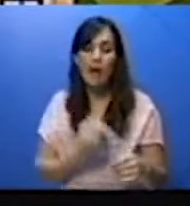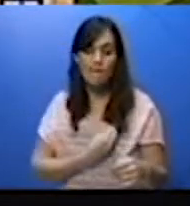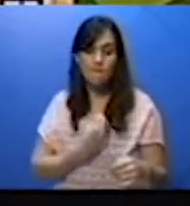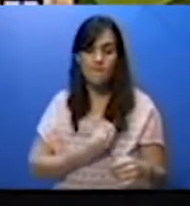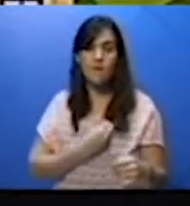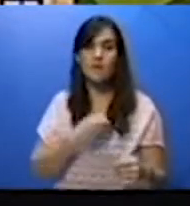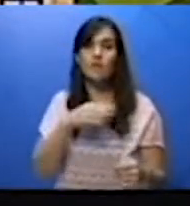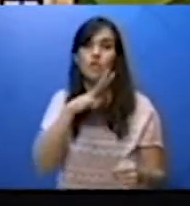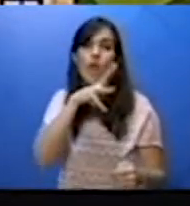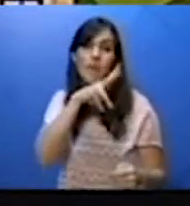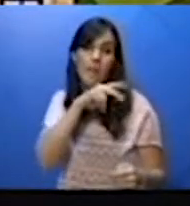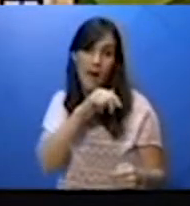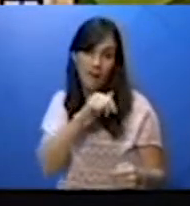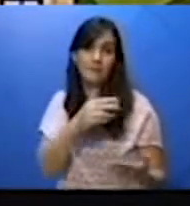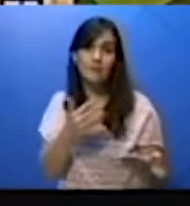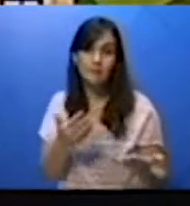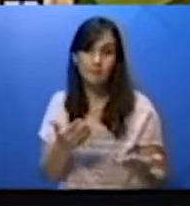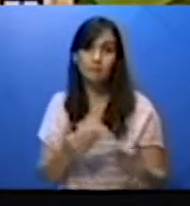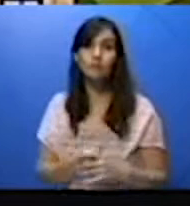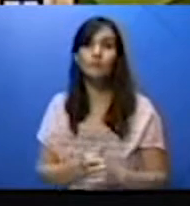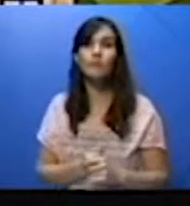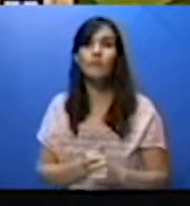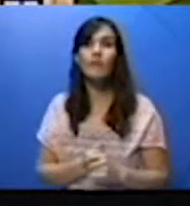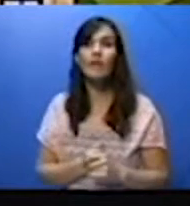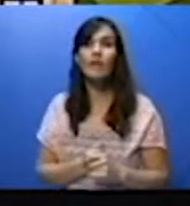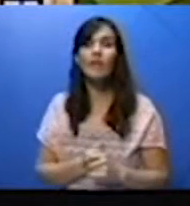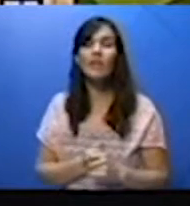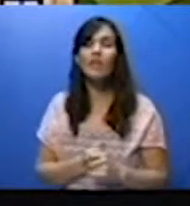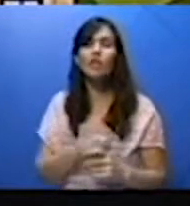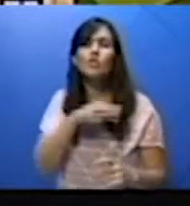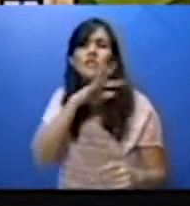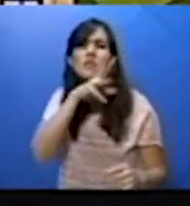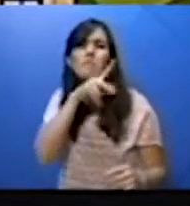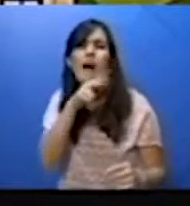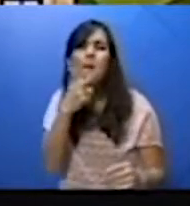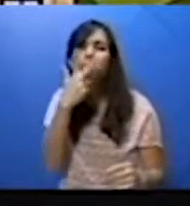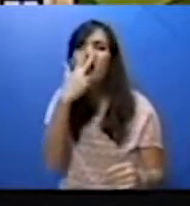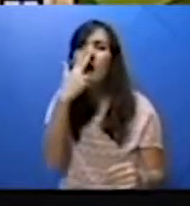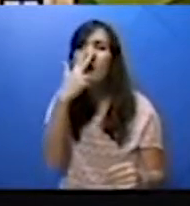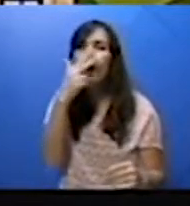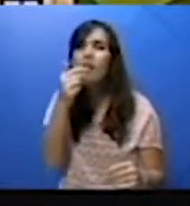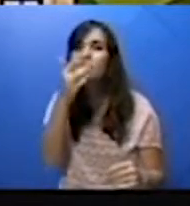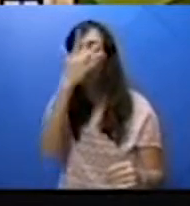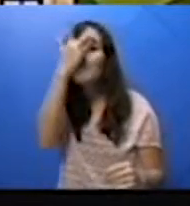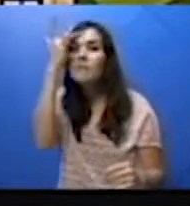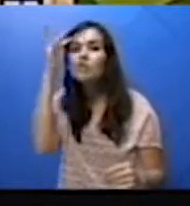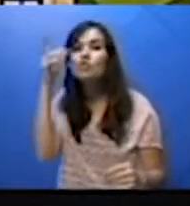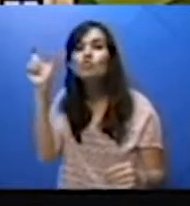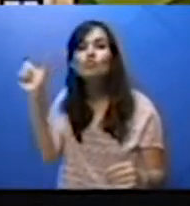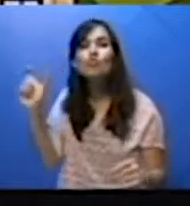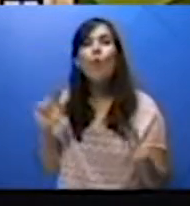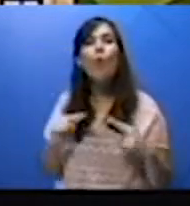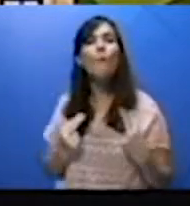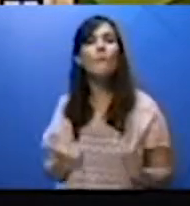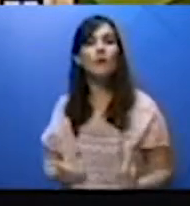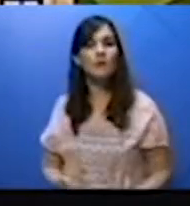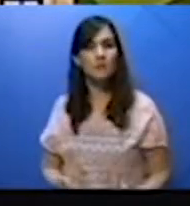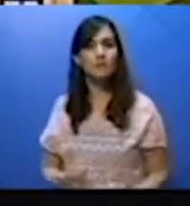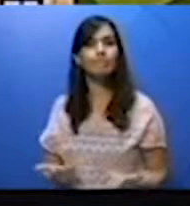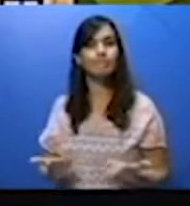eh atitudes de de pessoas net seres humanos então eu trouxe aqui uma sequência tá